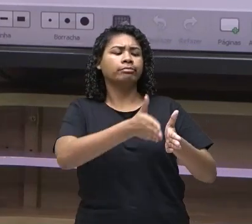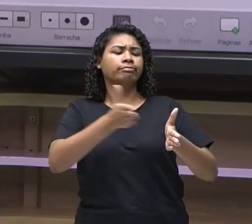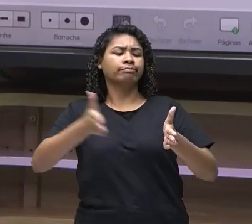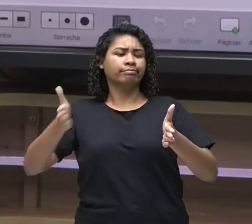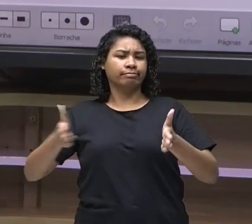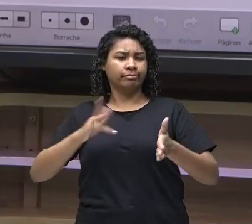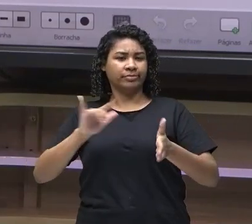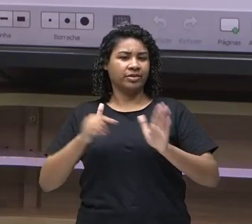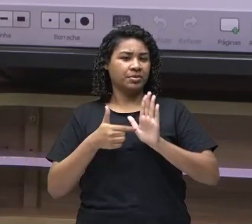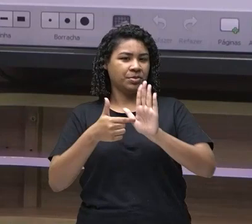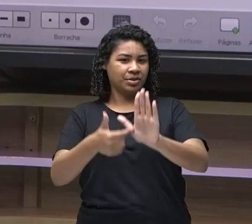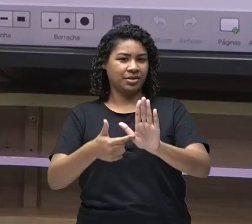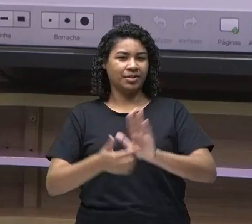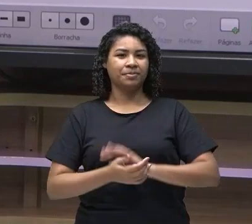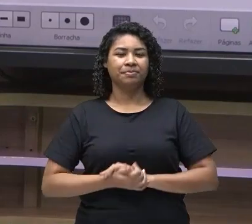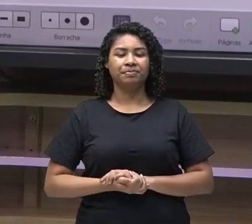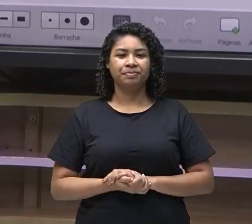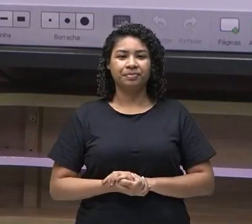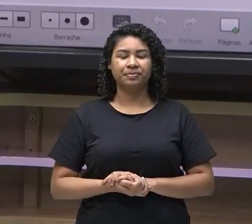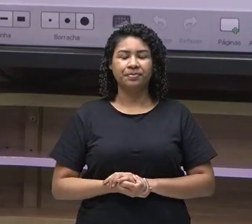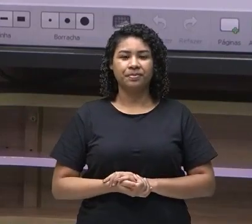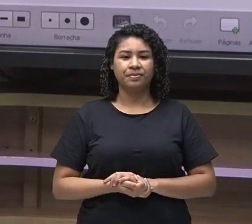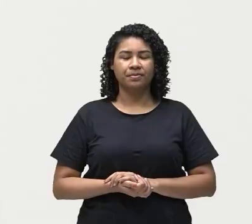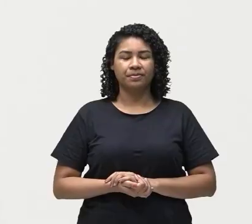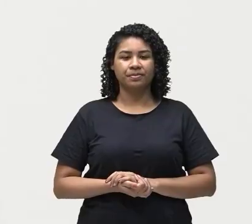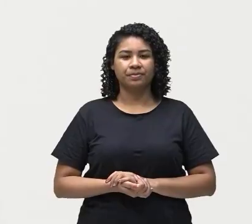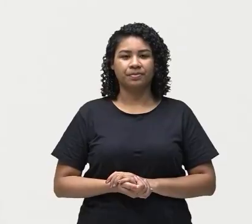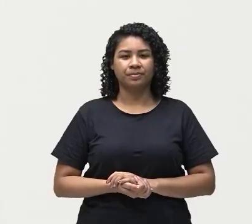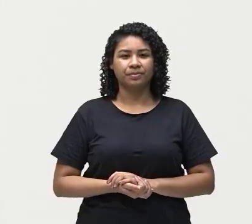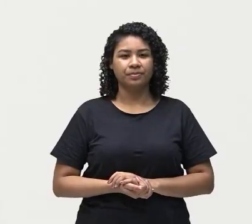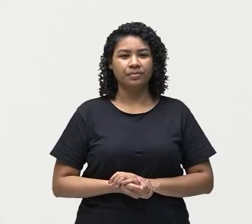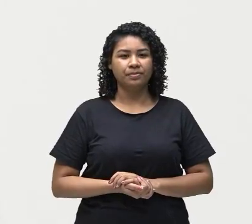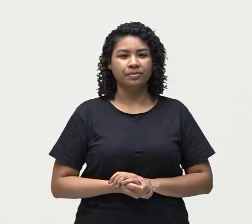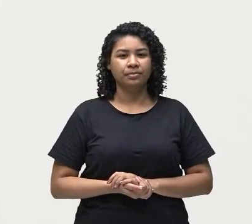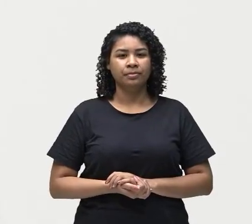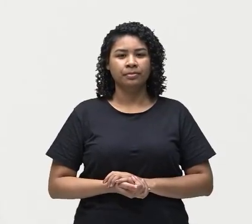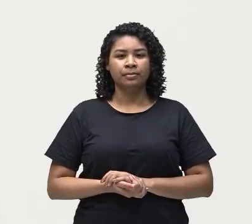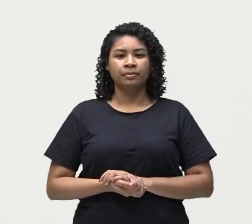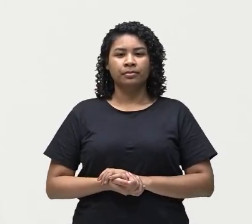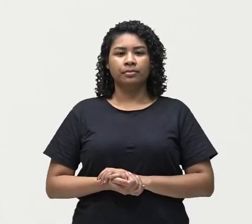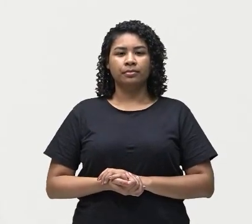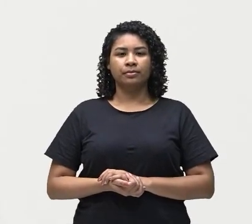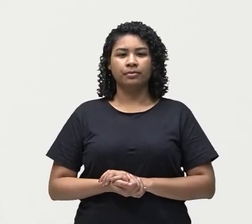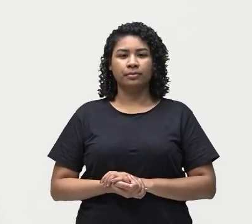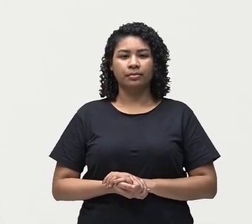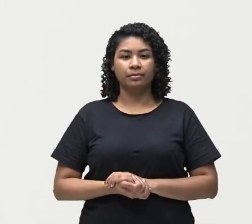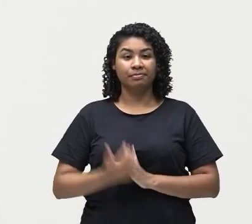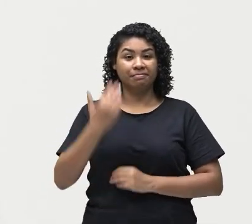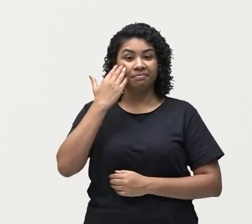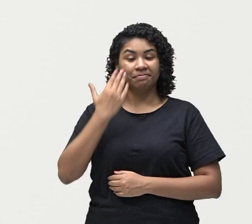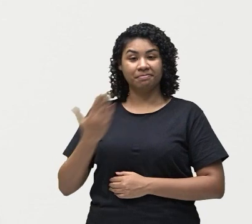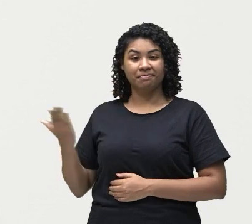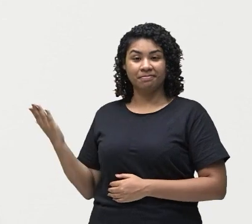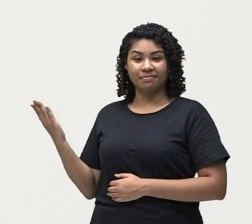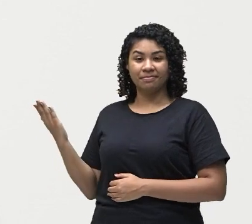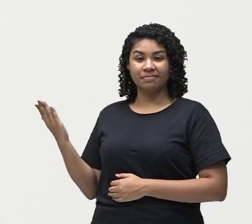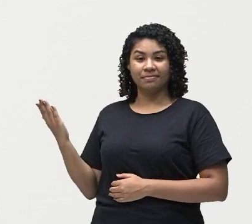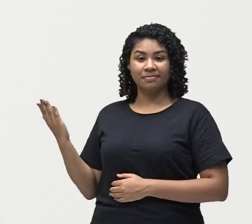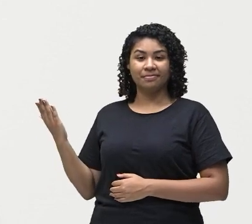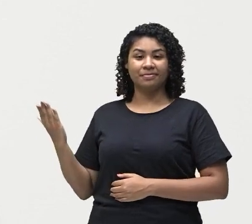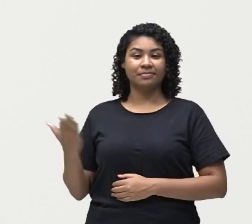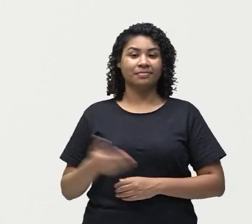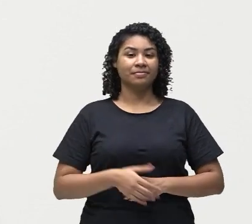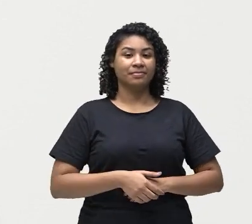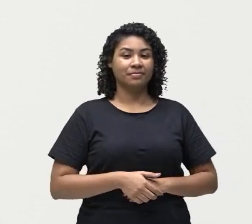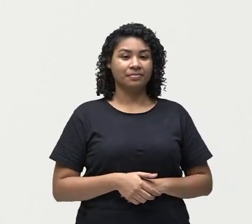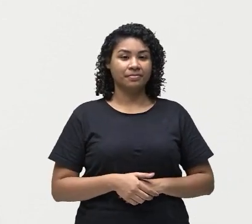do funcionamento em quatro tempos olha só a gente vai observar na outra imagem né o funcionamento dos quatro tempos